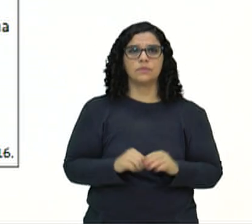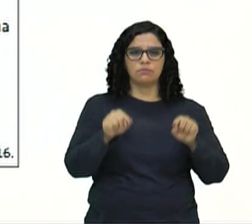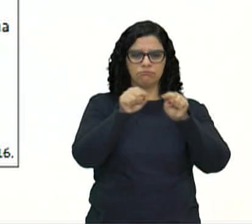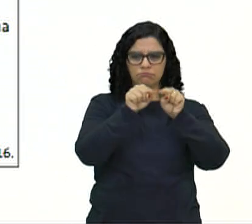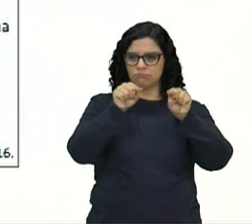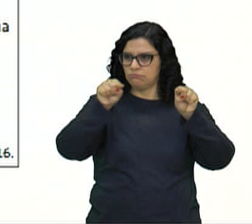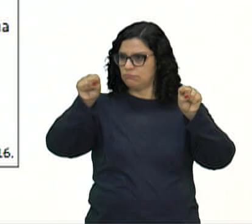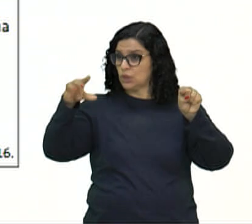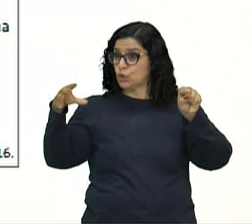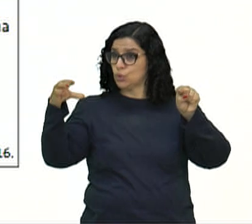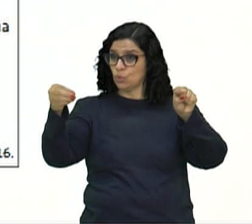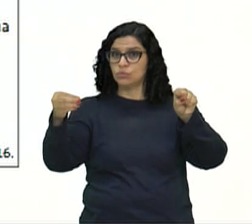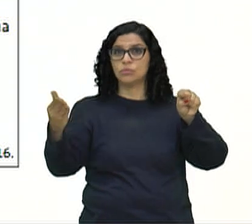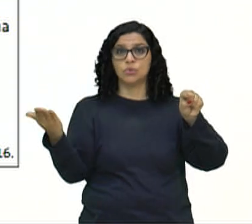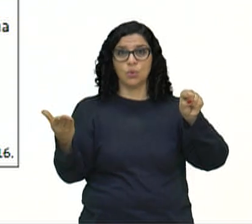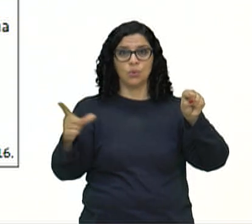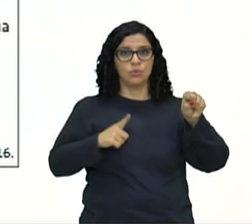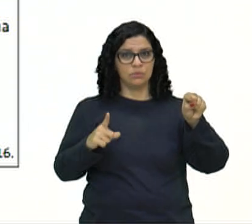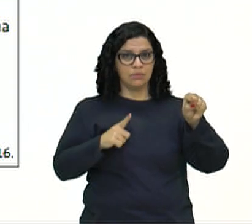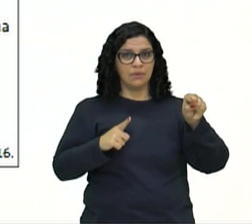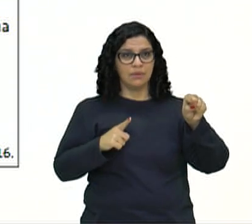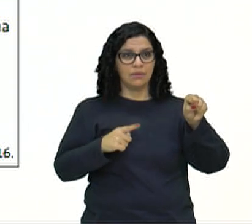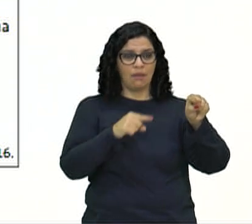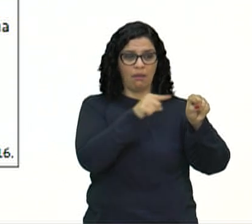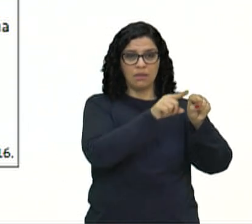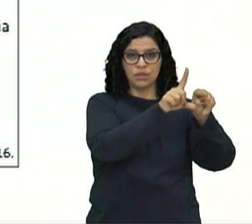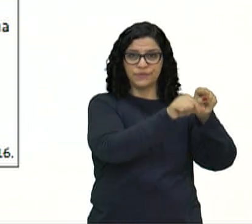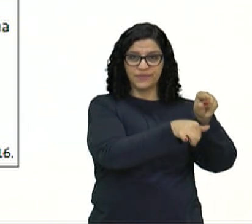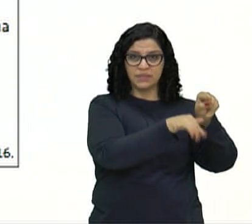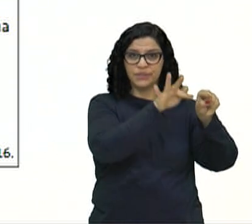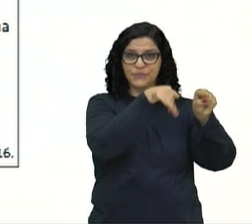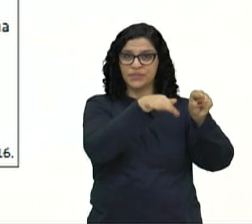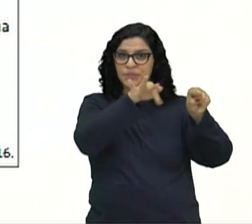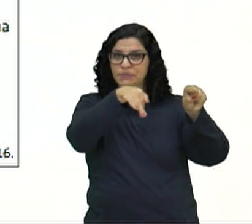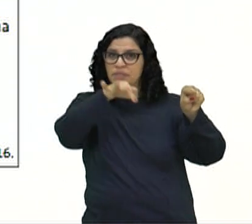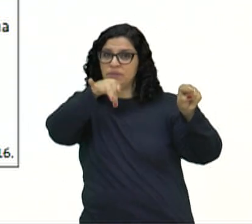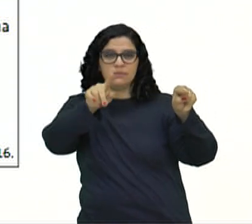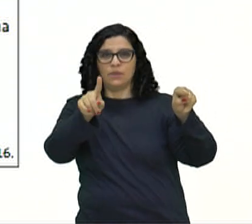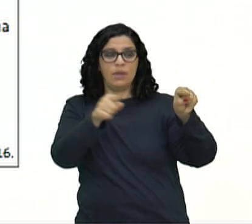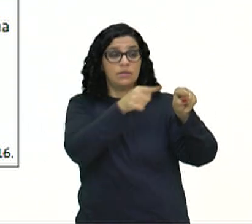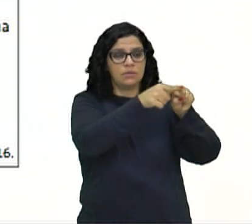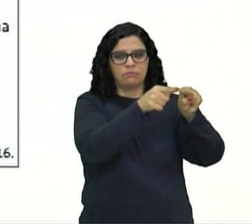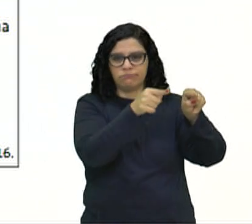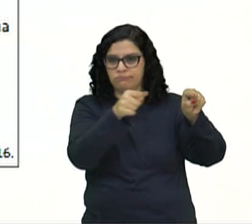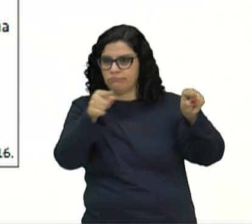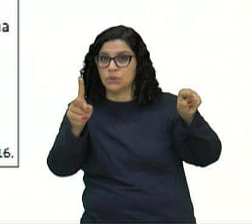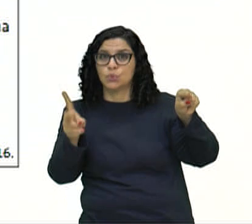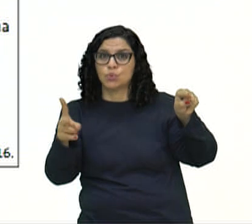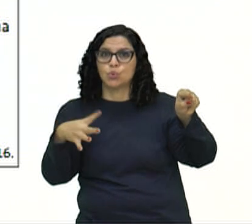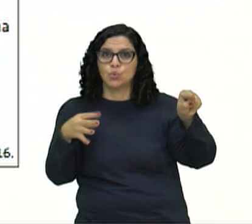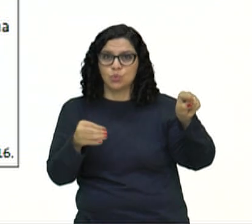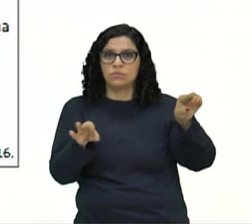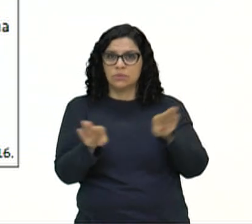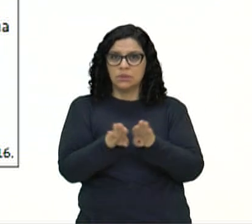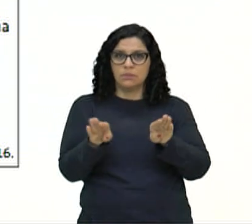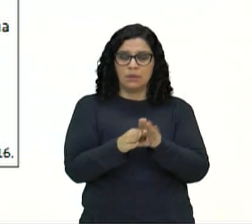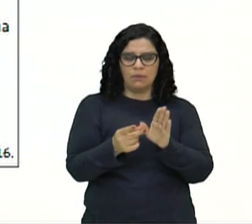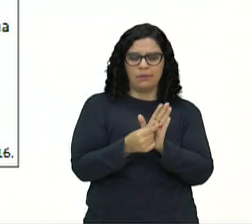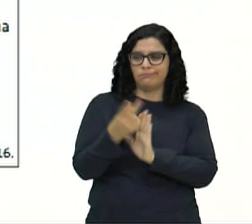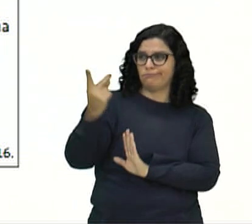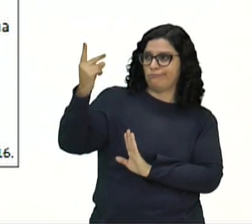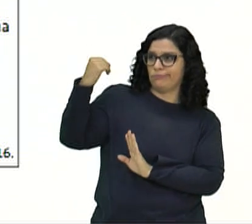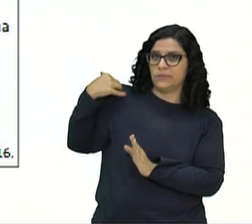mundo aqui existe hoje. Não quer dizer que esse desapareceu para surgir esse. Não. Existia um